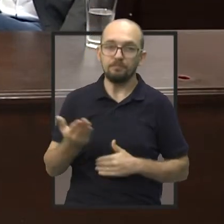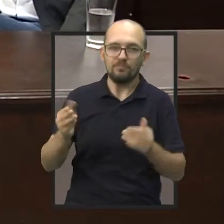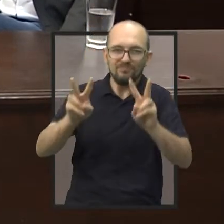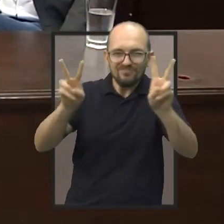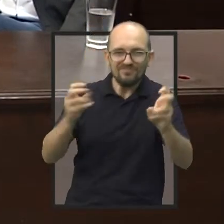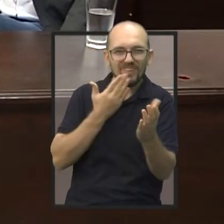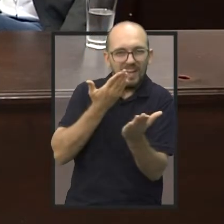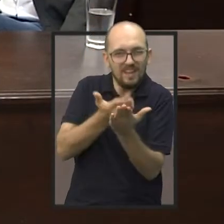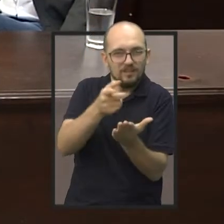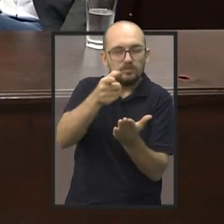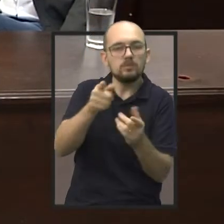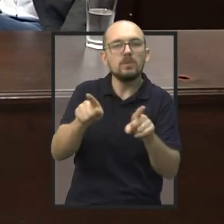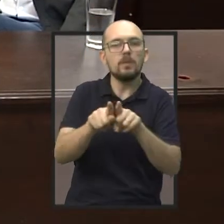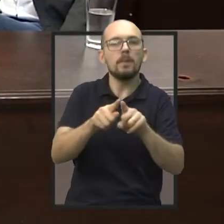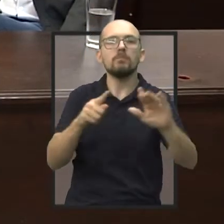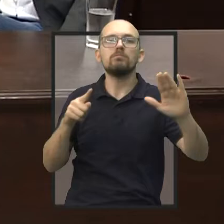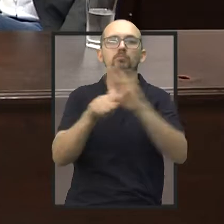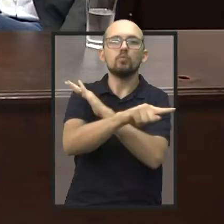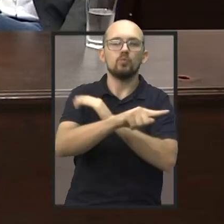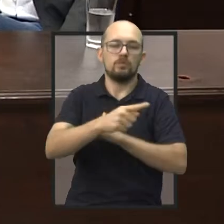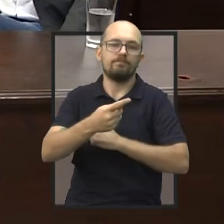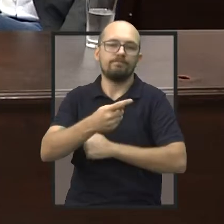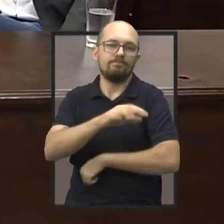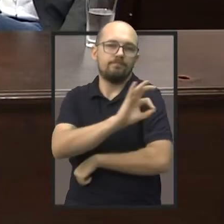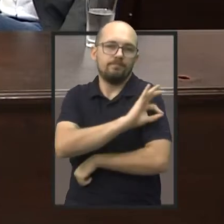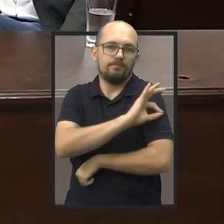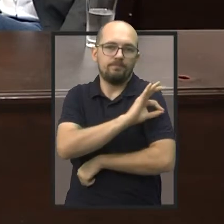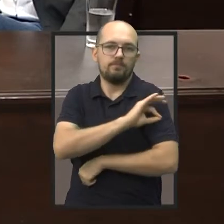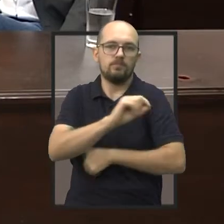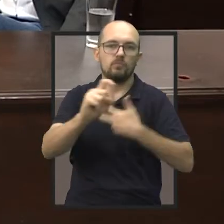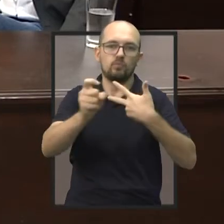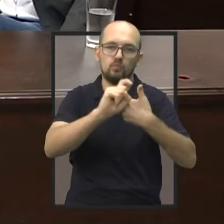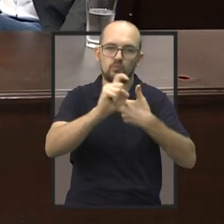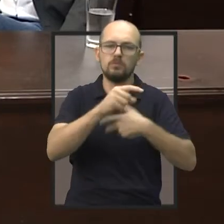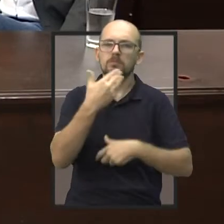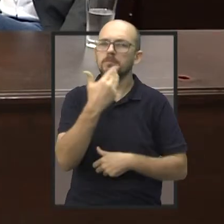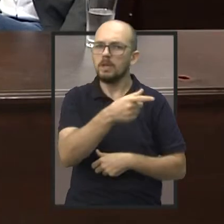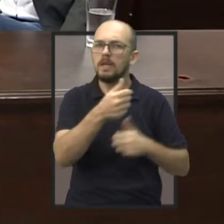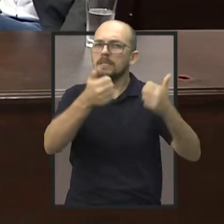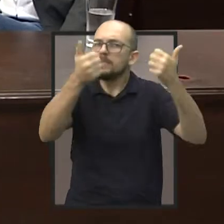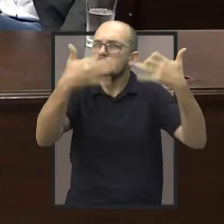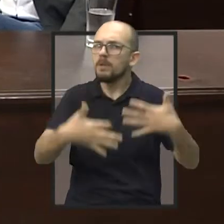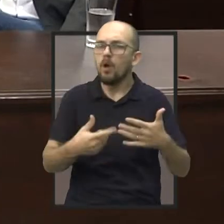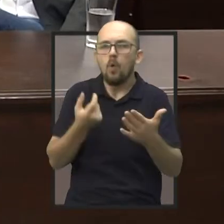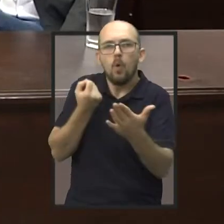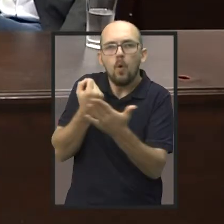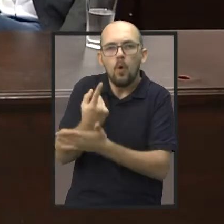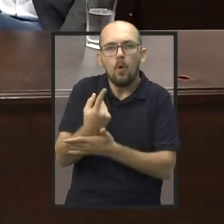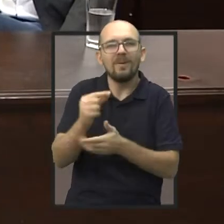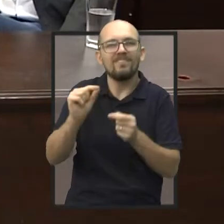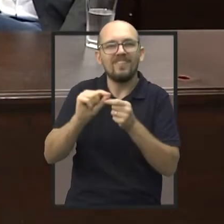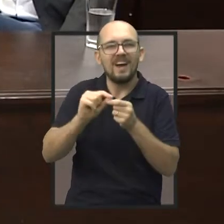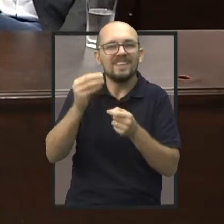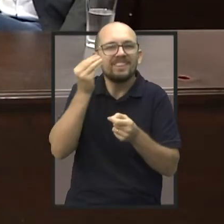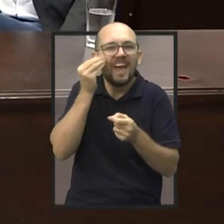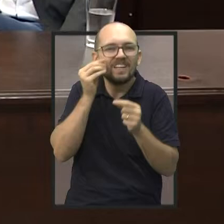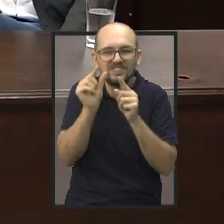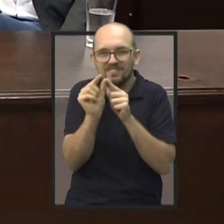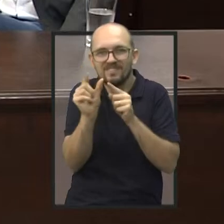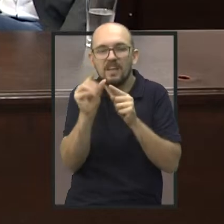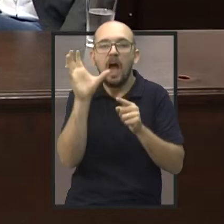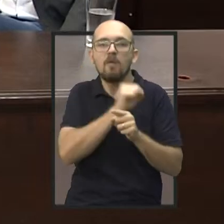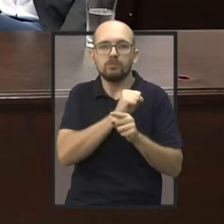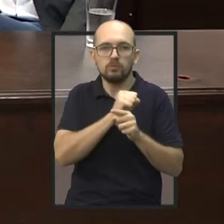senhor, por exemplo, questionou o Poder Executivo pedindo para que ele esclareça as duas compras de testes rápidos para a Covid-19 no valor